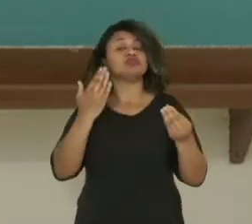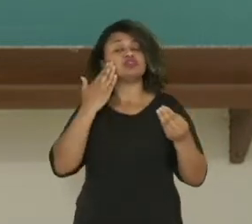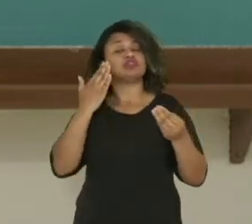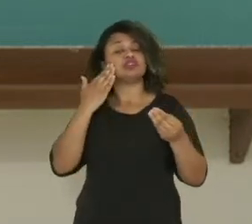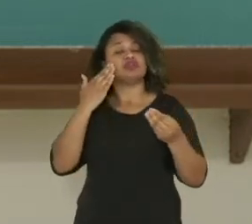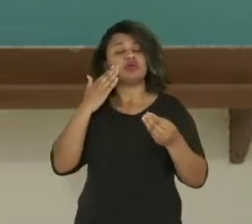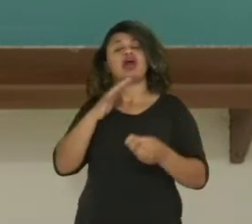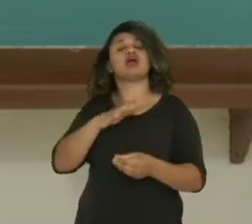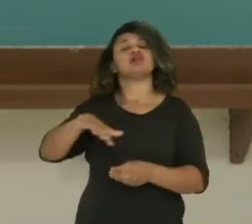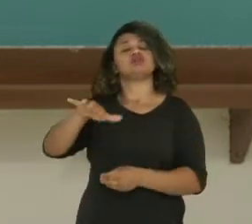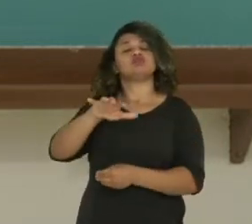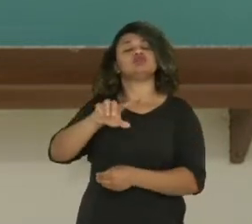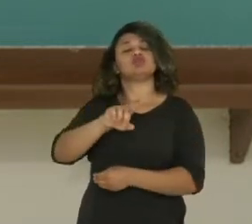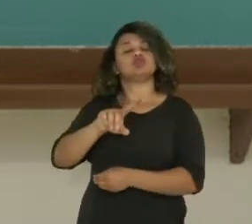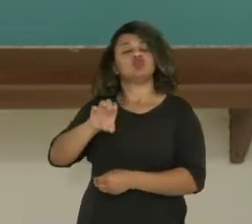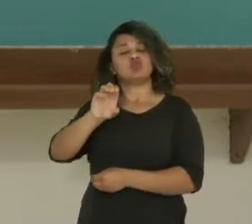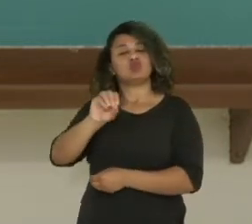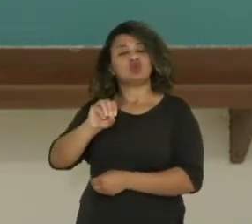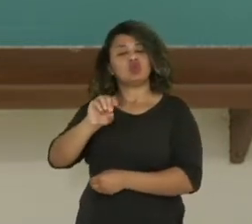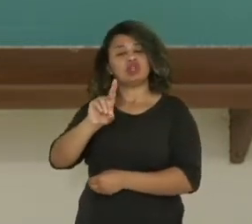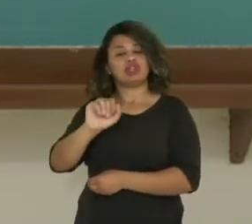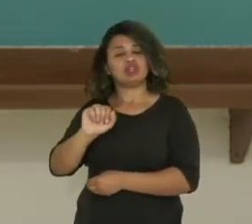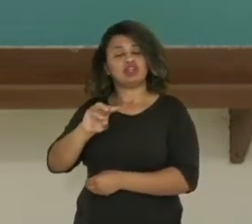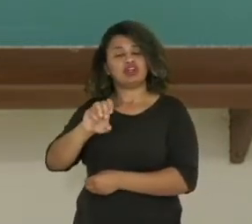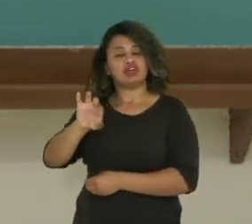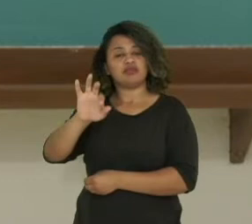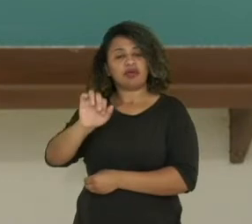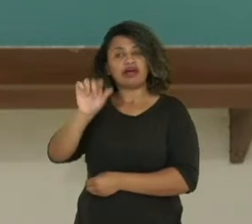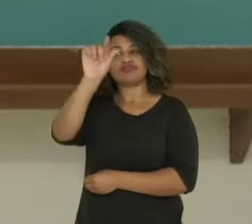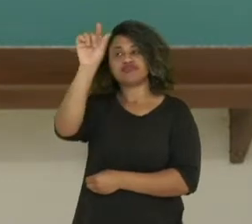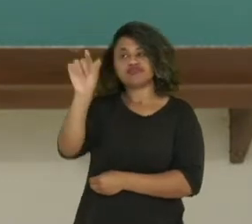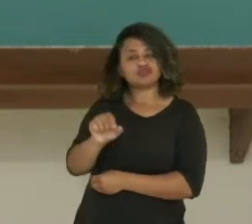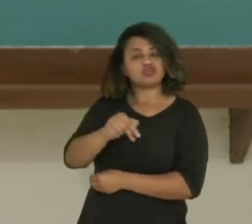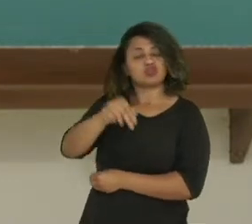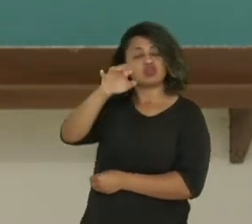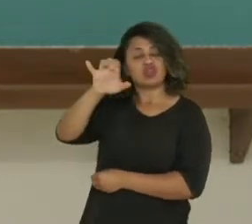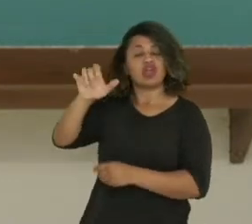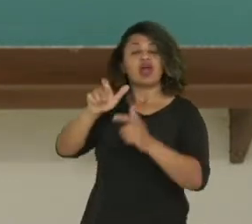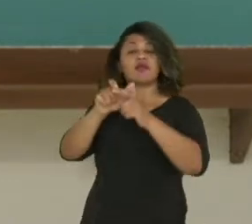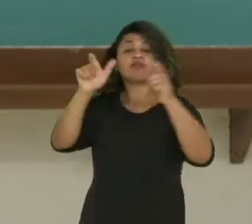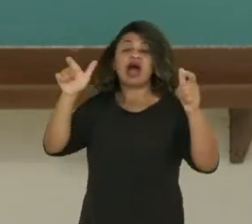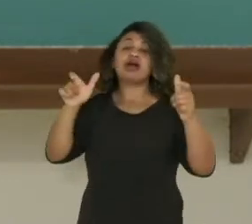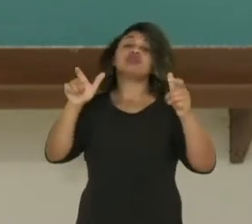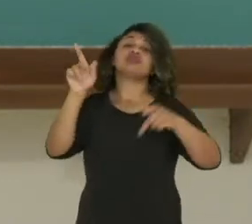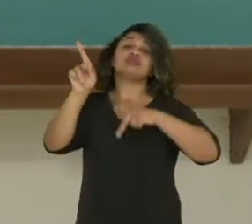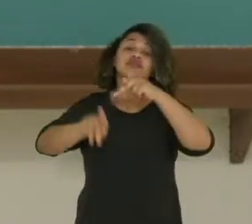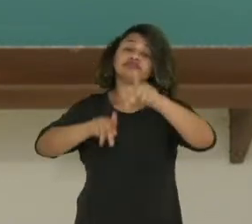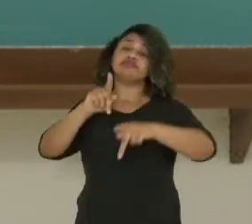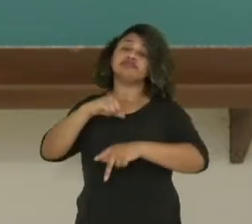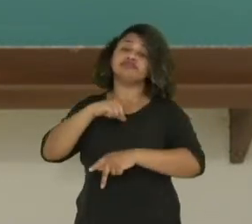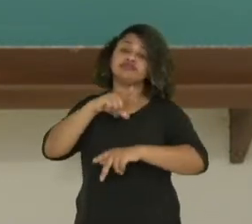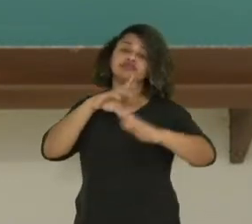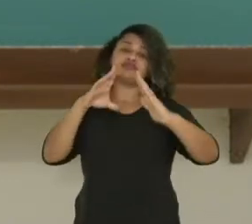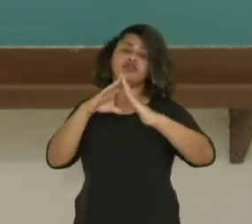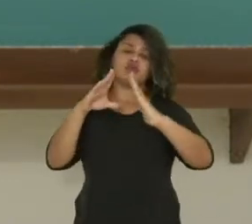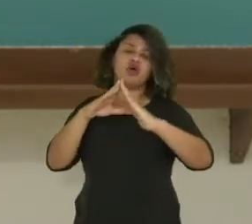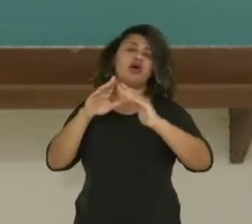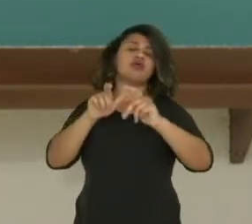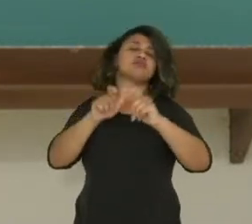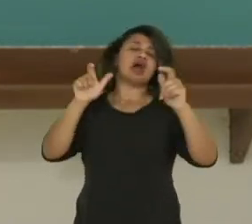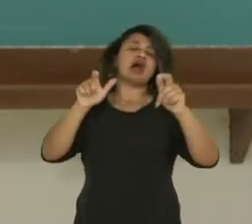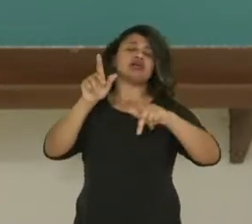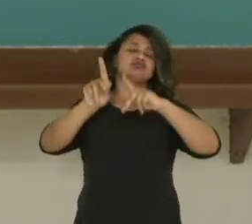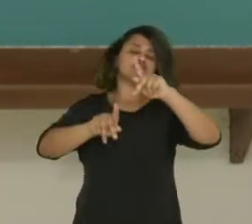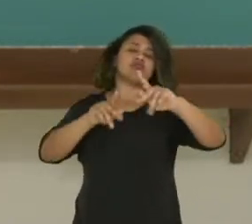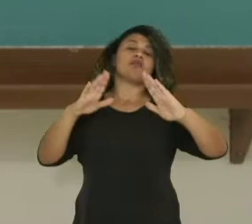da mata é uma parte do Nordeste que concentra a maioria da população, ou seja, a maioria das pessoas